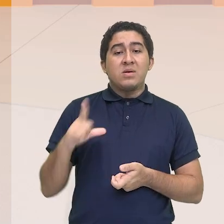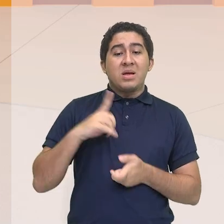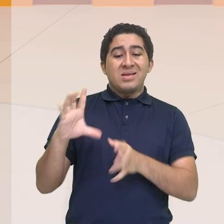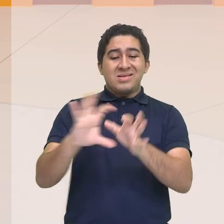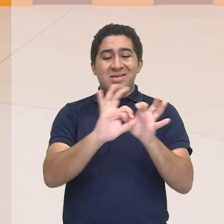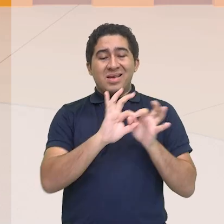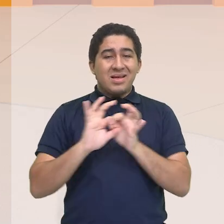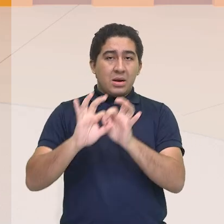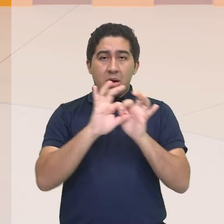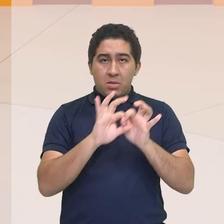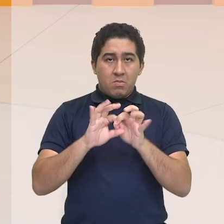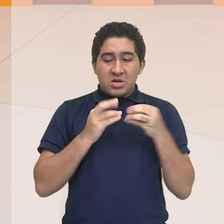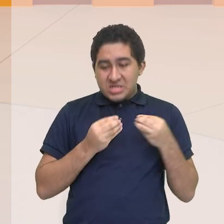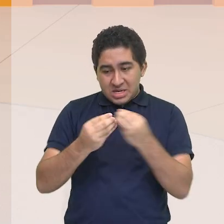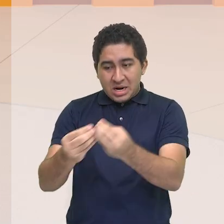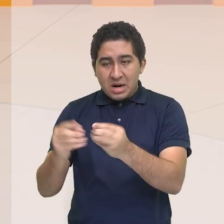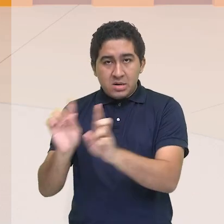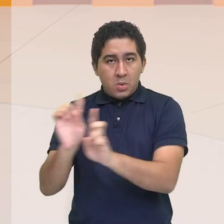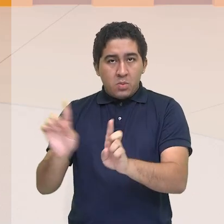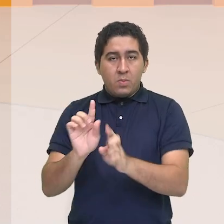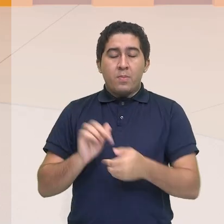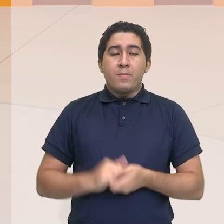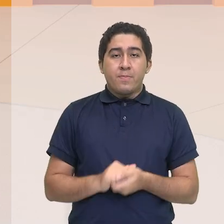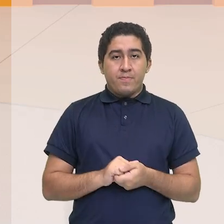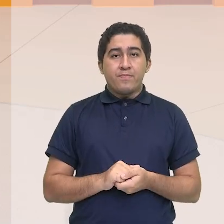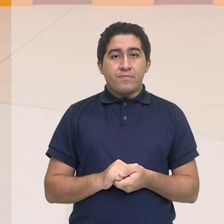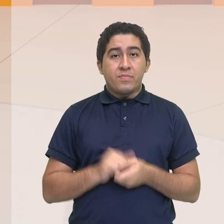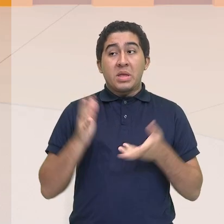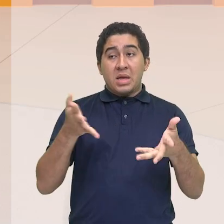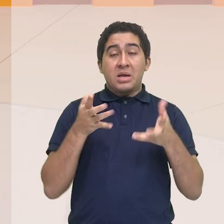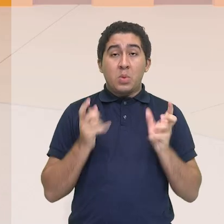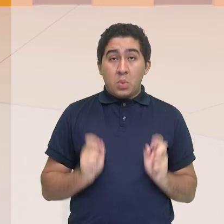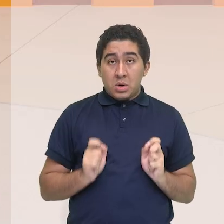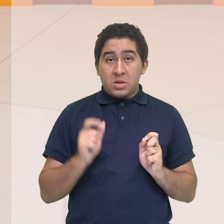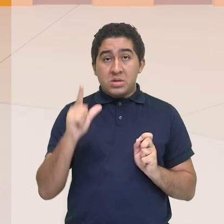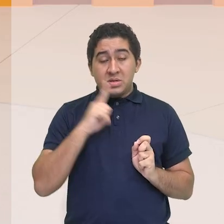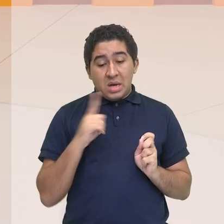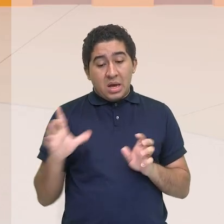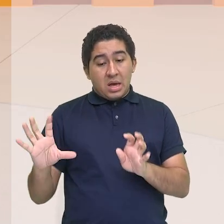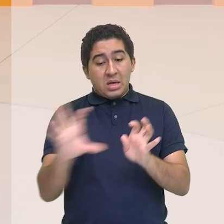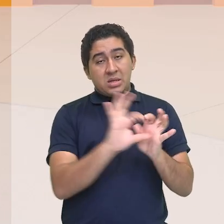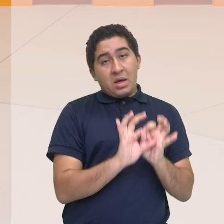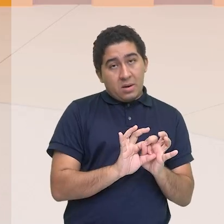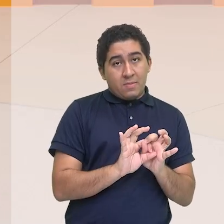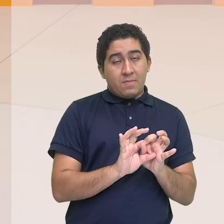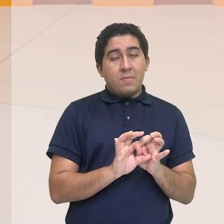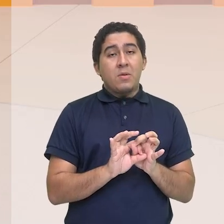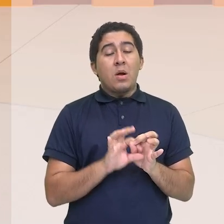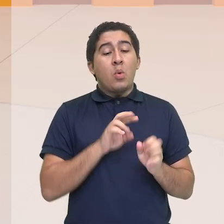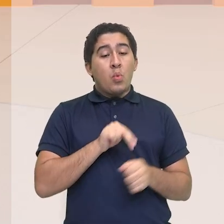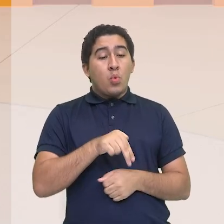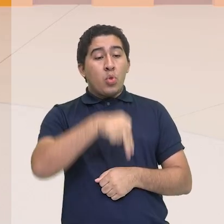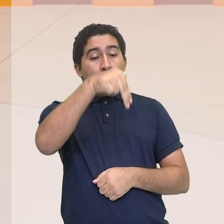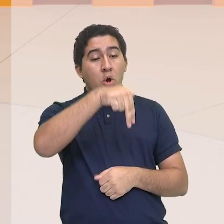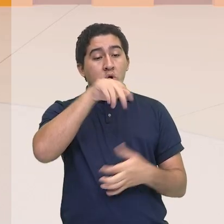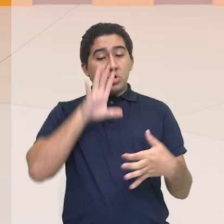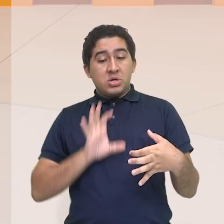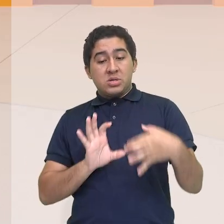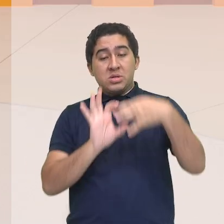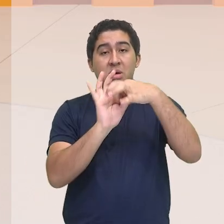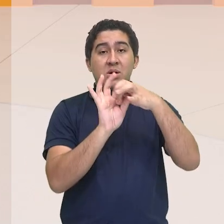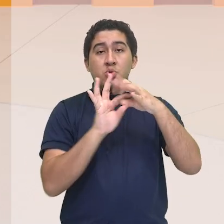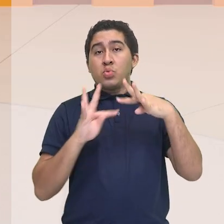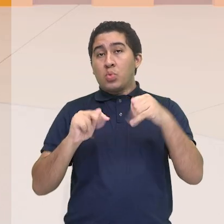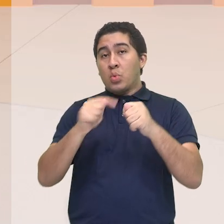para não entregar. O que significa, professor? Buscava-se, então, integrar a região amazônica ao restante do